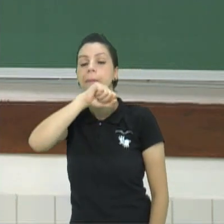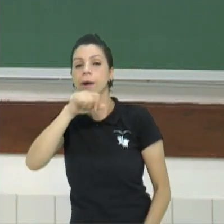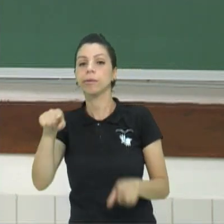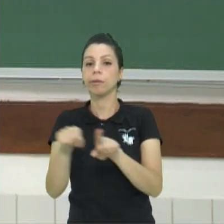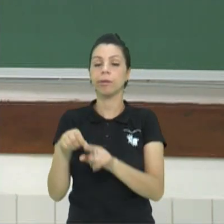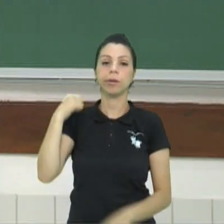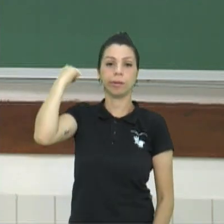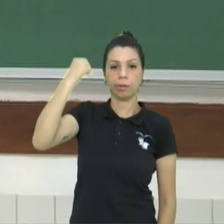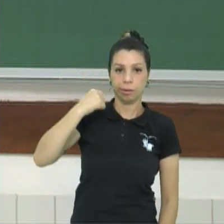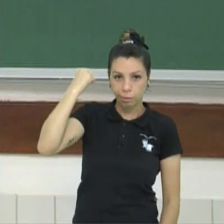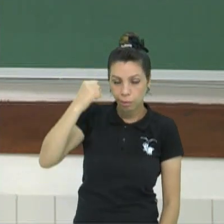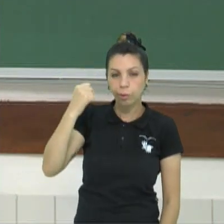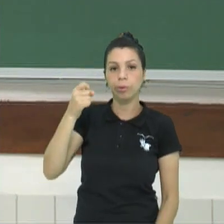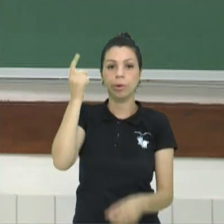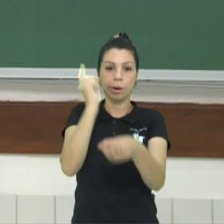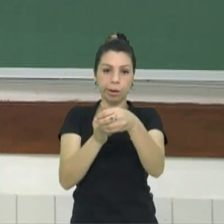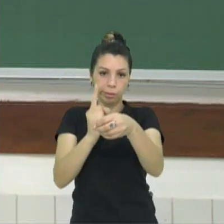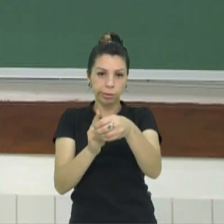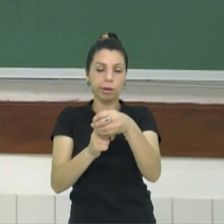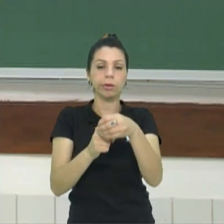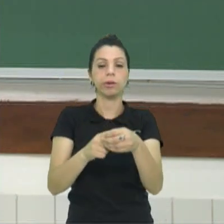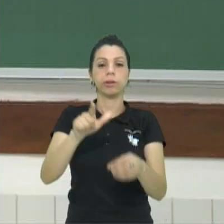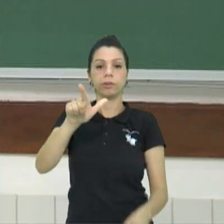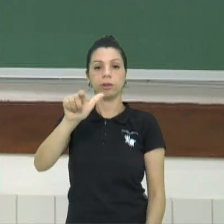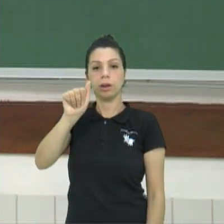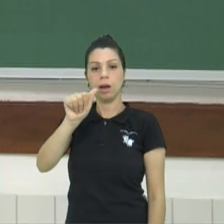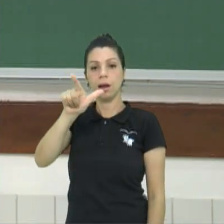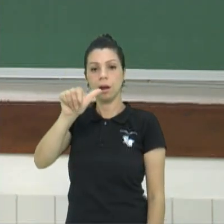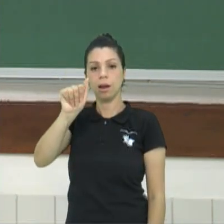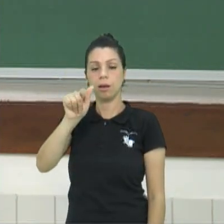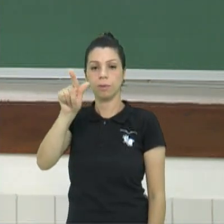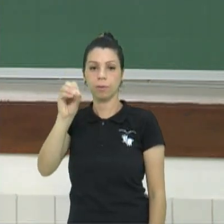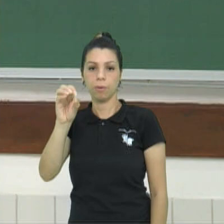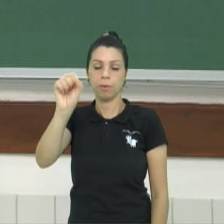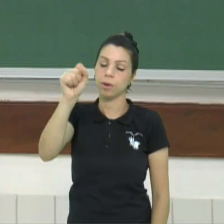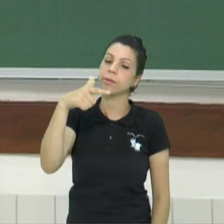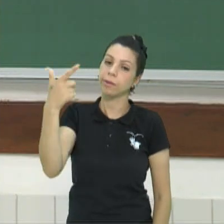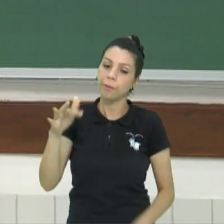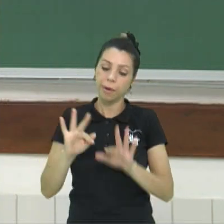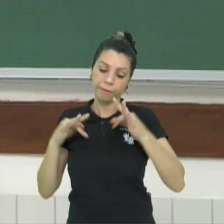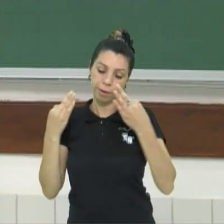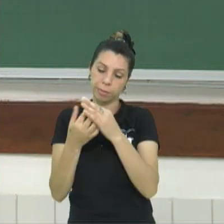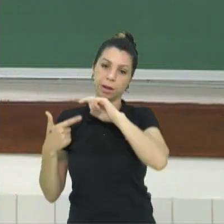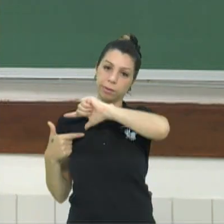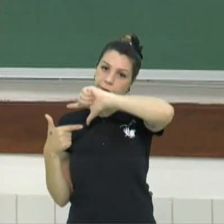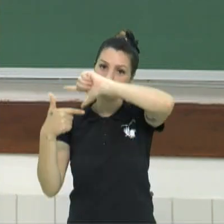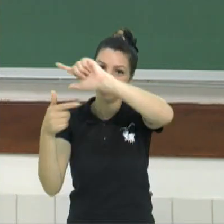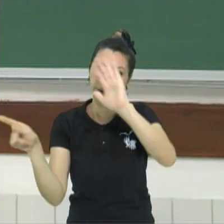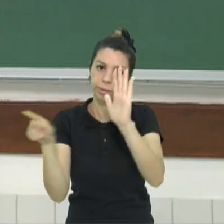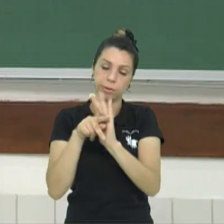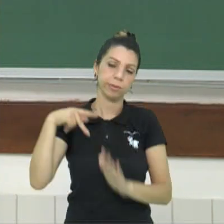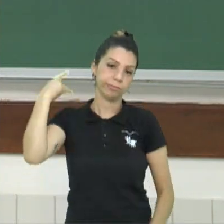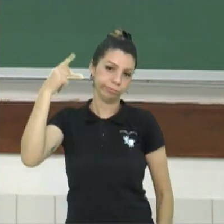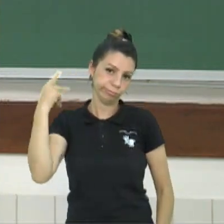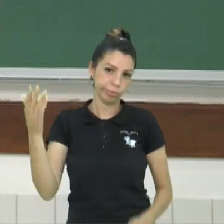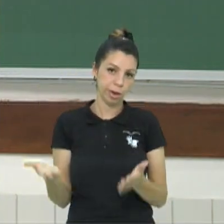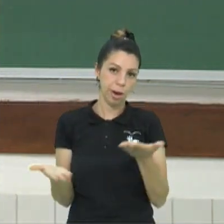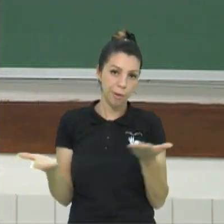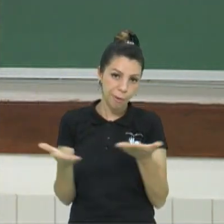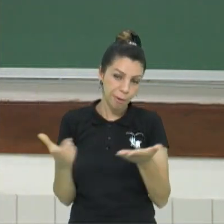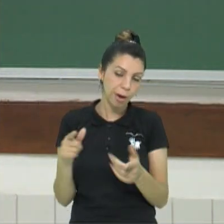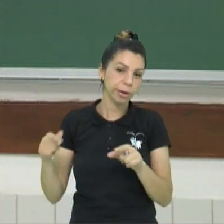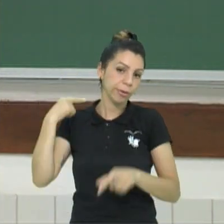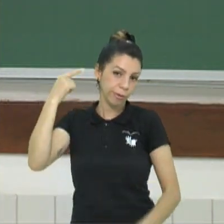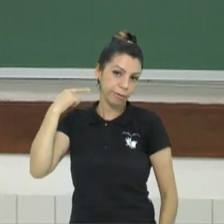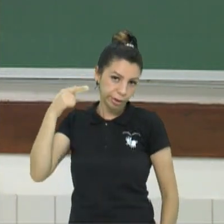senador por Alagoas. Então já era uma família tradicional na política. E ele agora, governador de Alagoas e candidato a